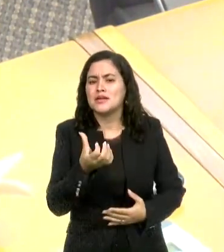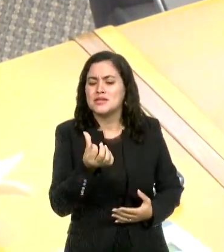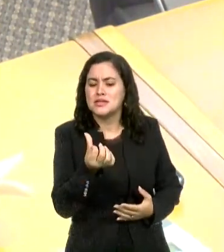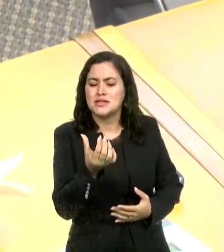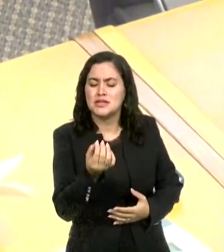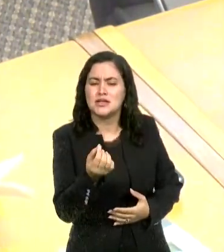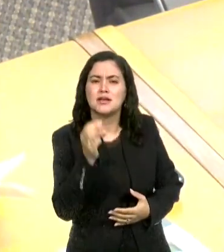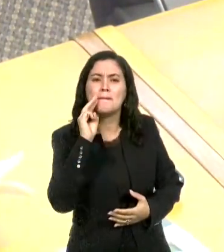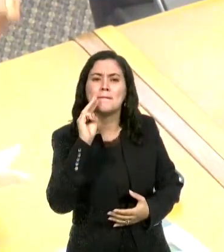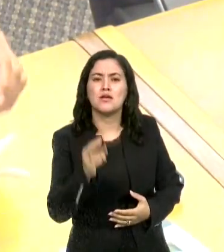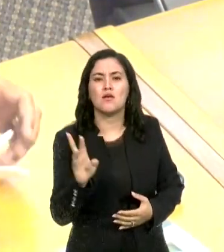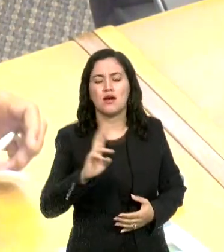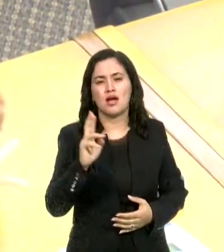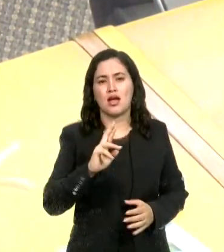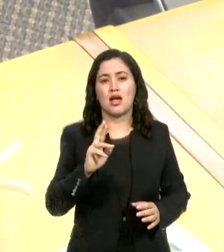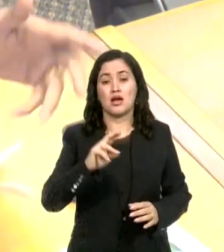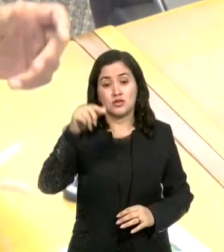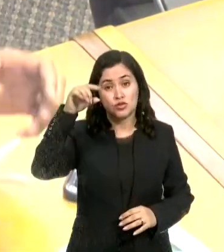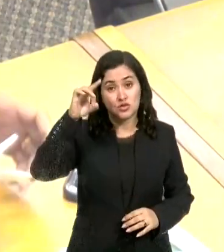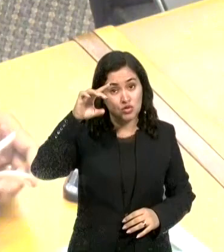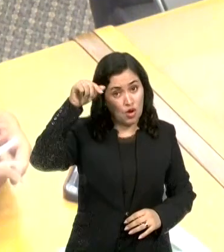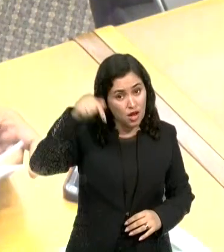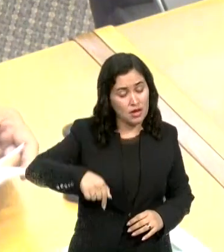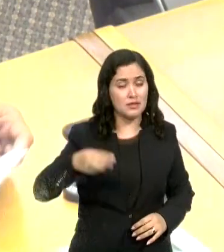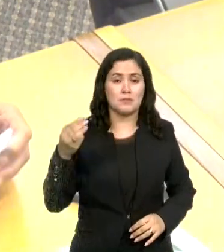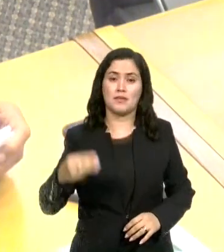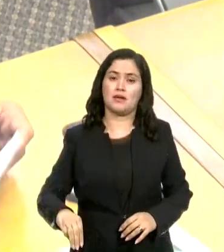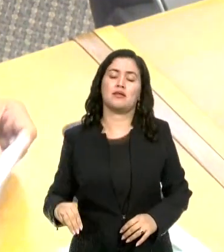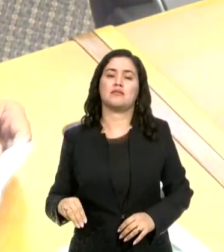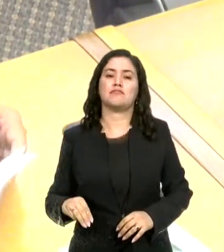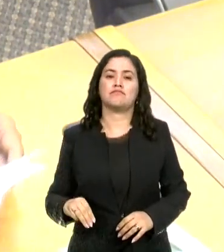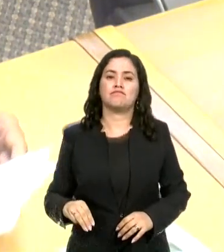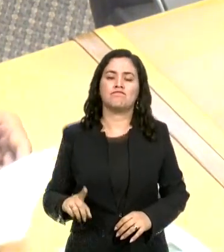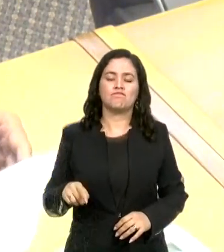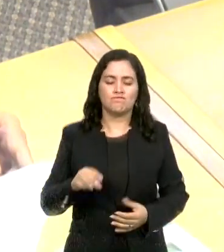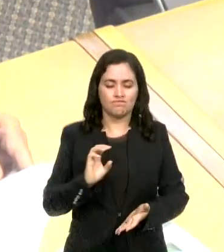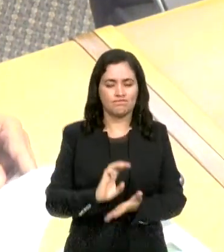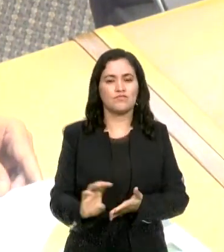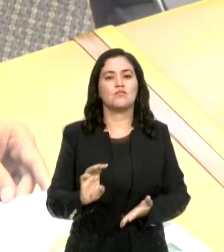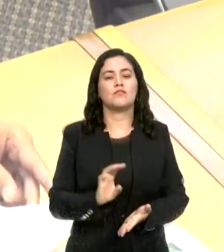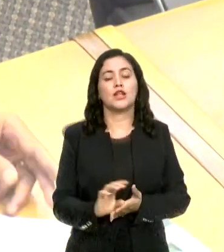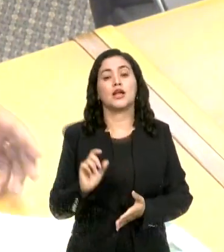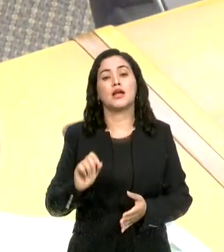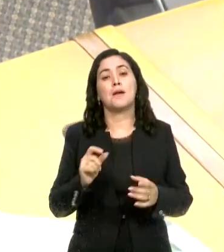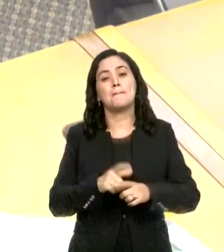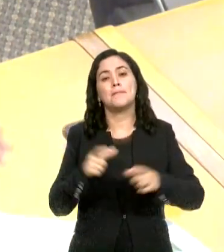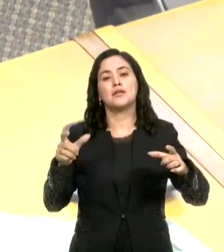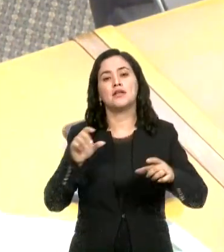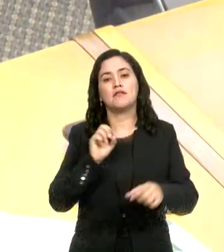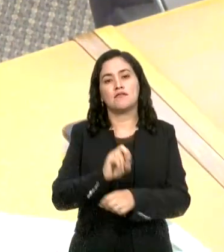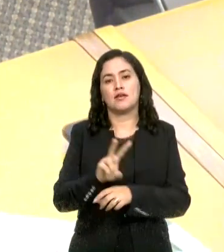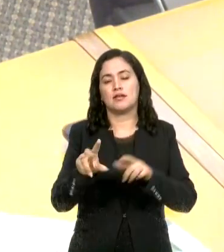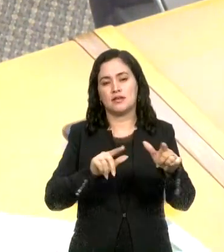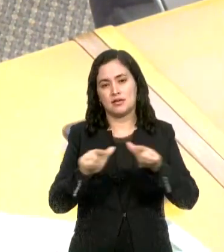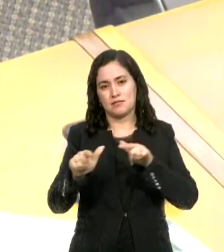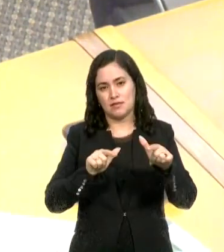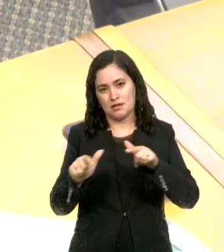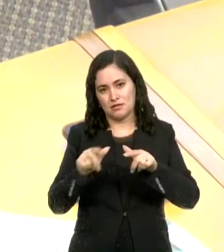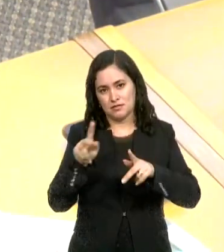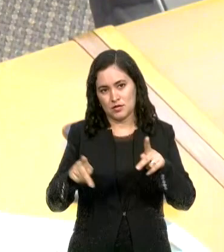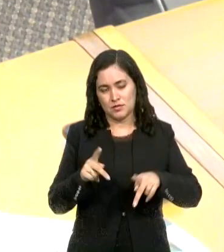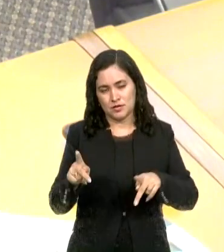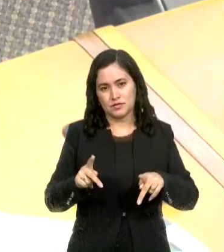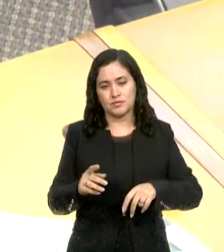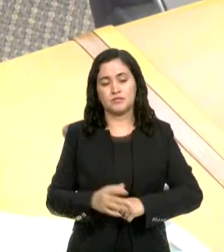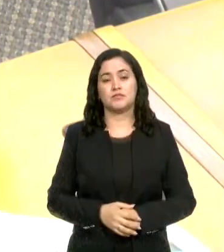como consequência esse recurso investido aqui, gerar emprego e renda para a nossa população. Escola de tempo